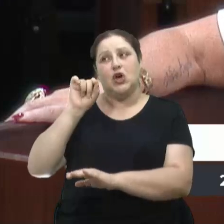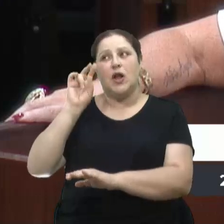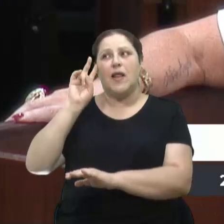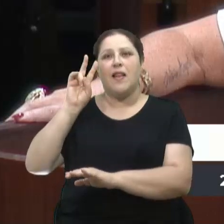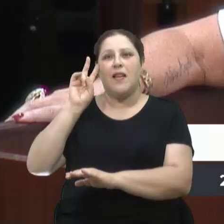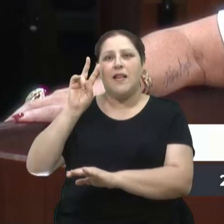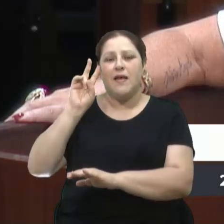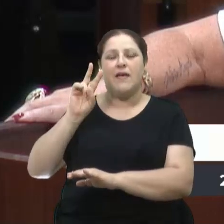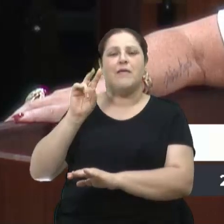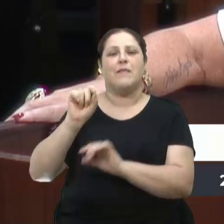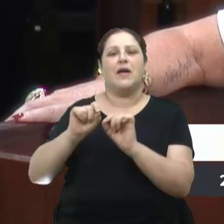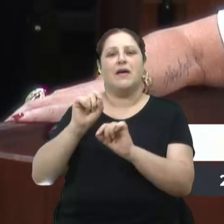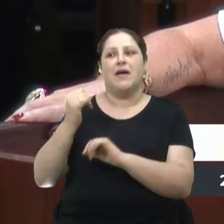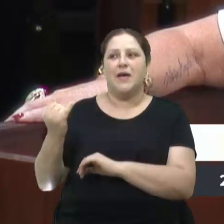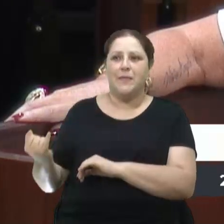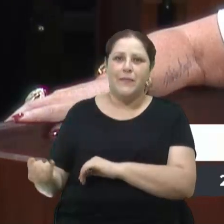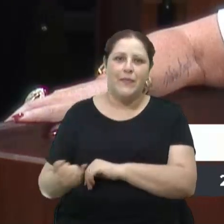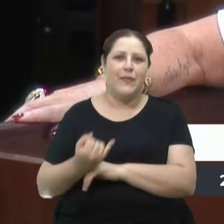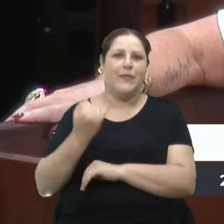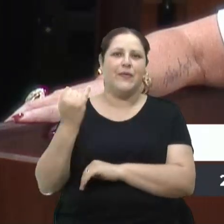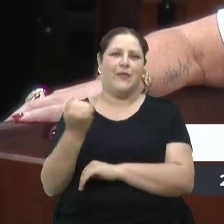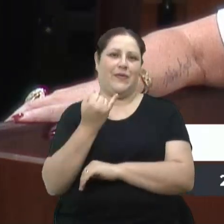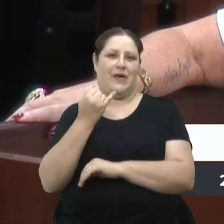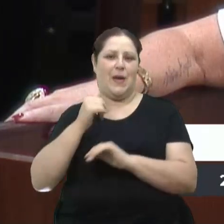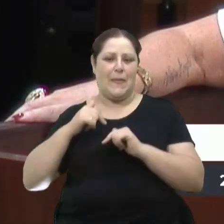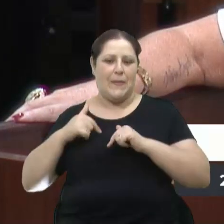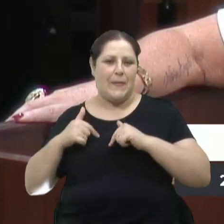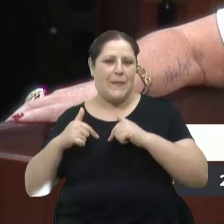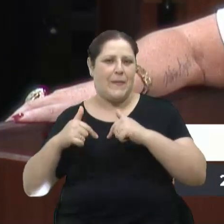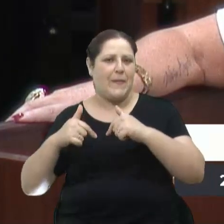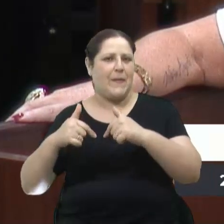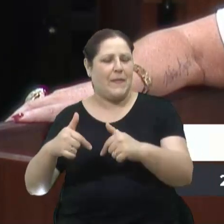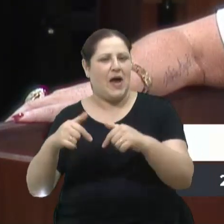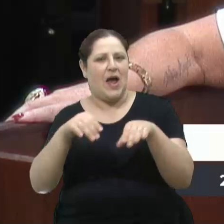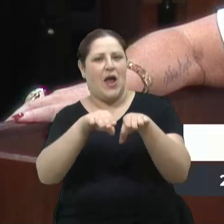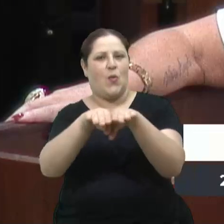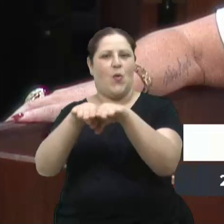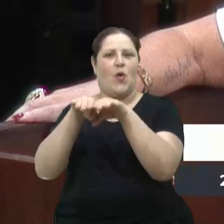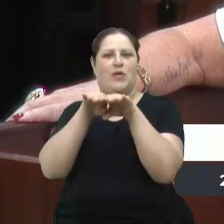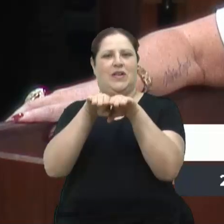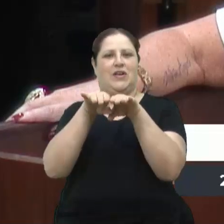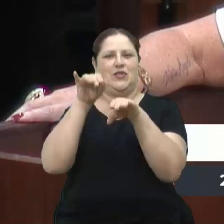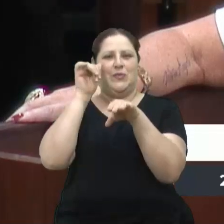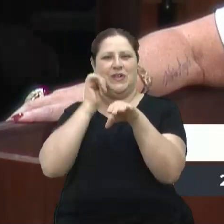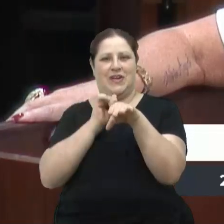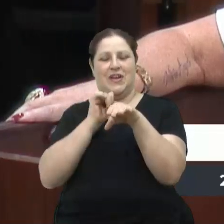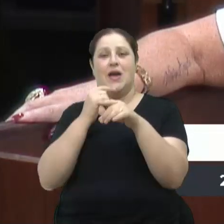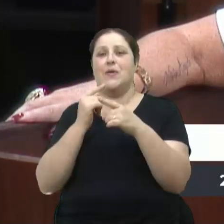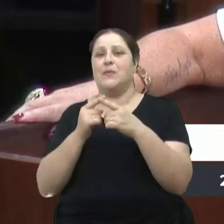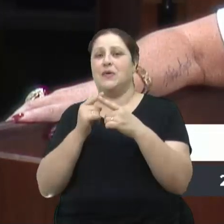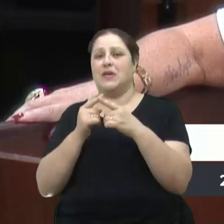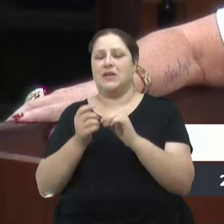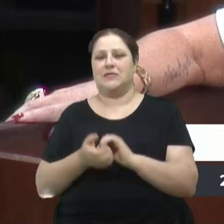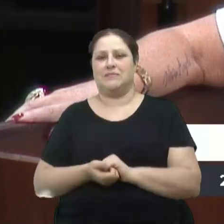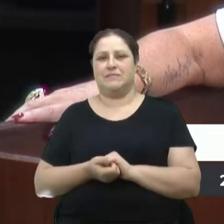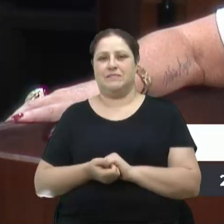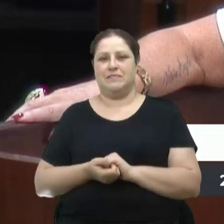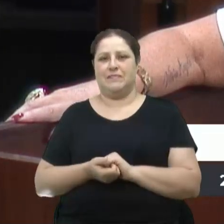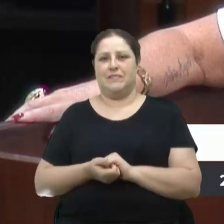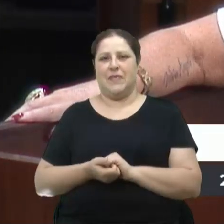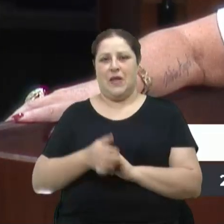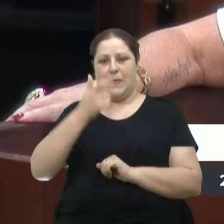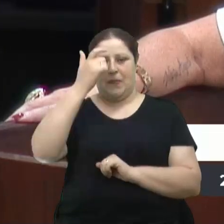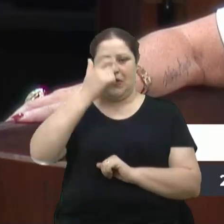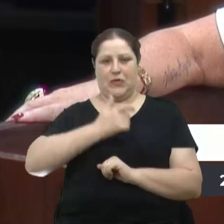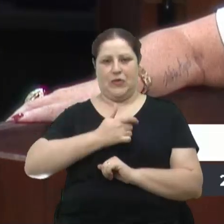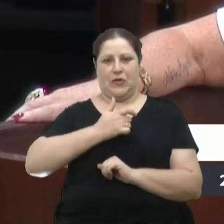relembrar o quanto é importante a luta pela igualdade das mulheres. Porque ser feminista é